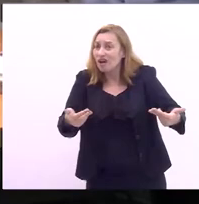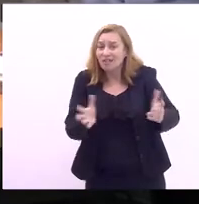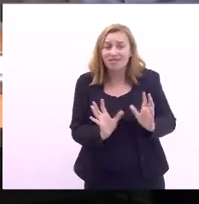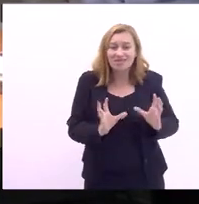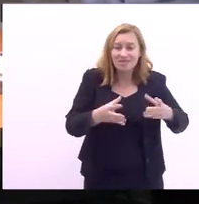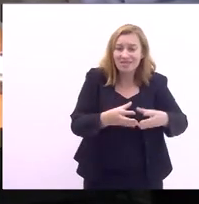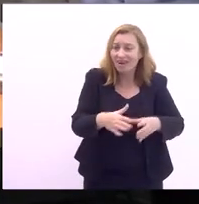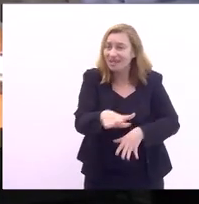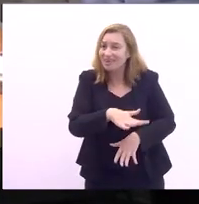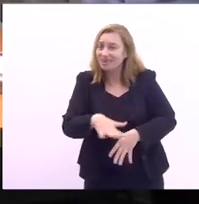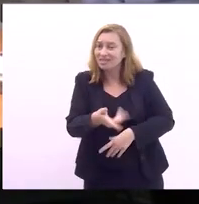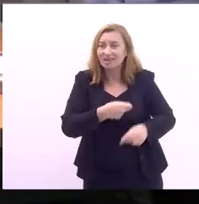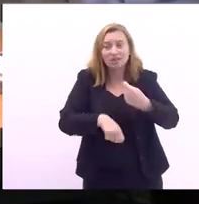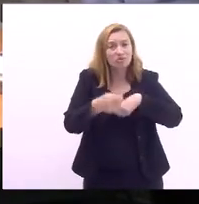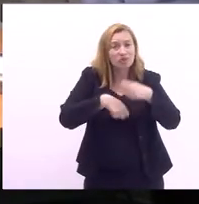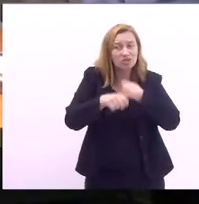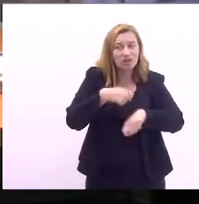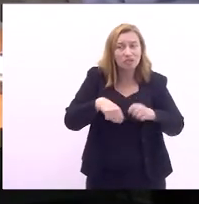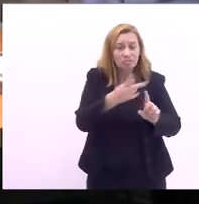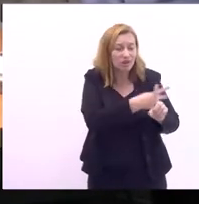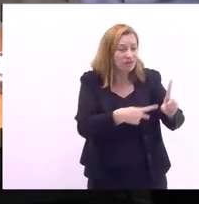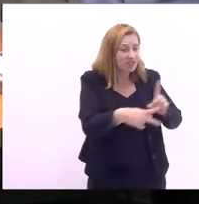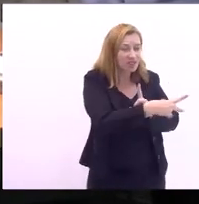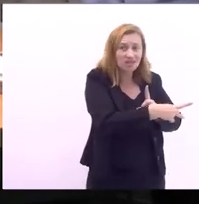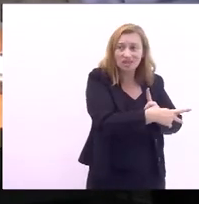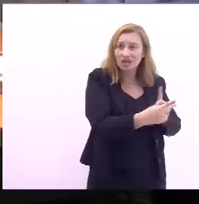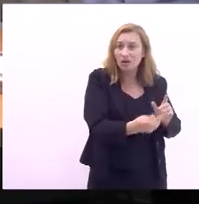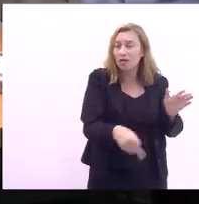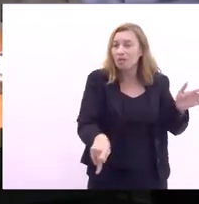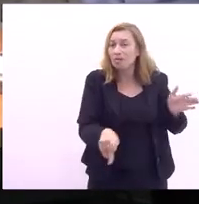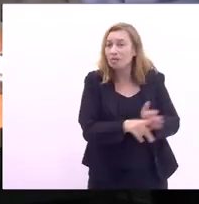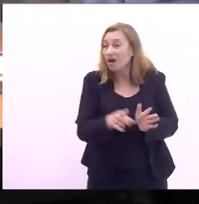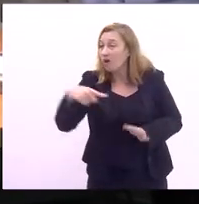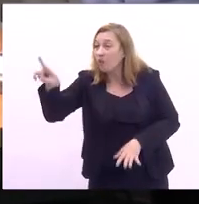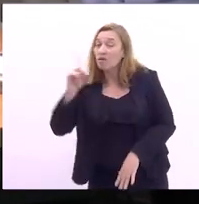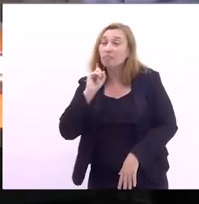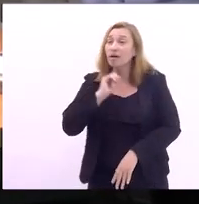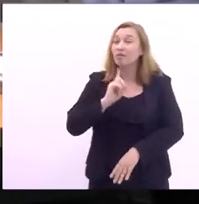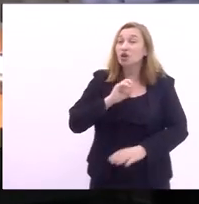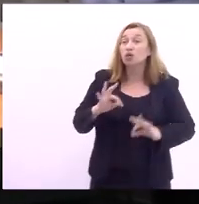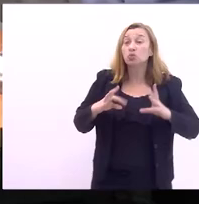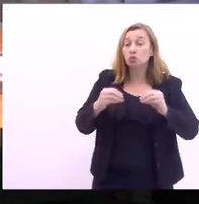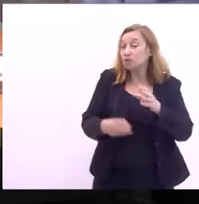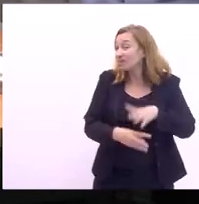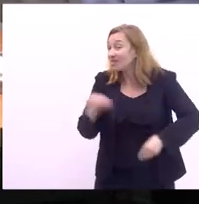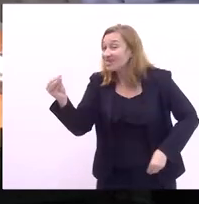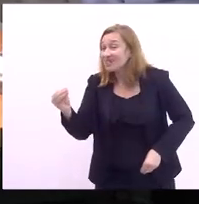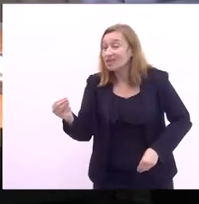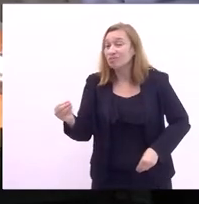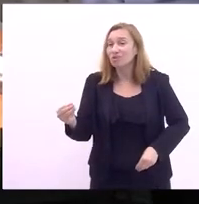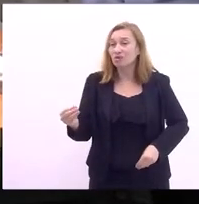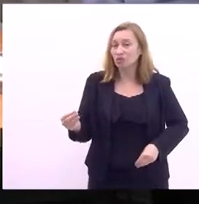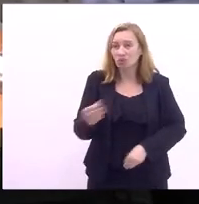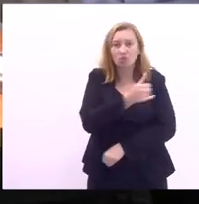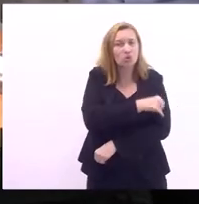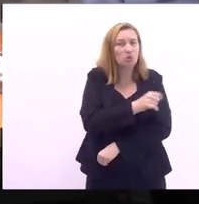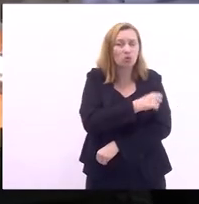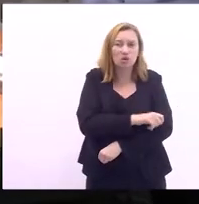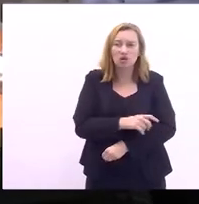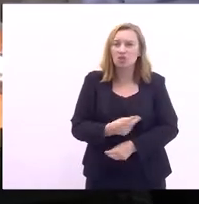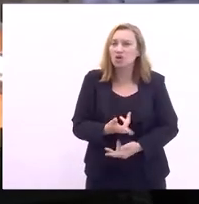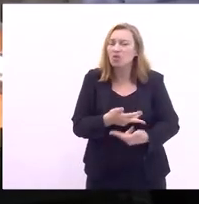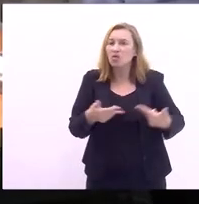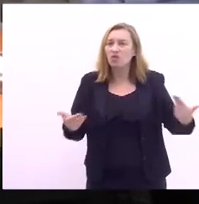setores da administração. Previdência Social foi para Minas. Tudo está saindo do Rio de Janeiro. São